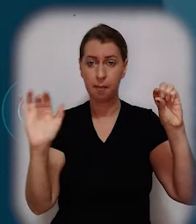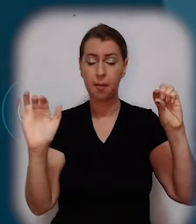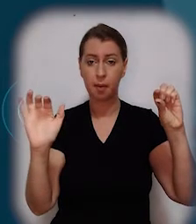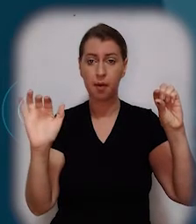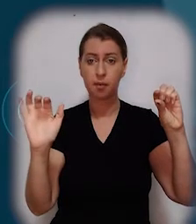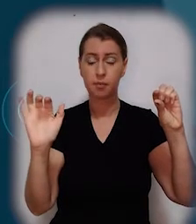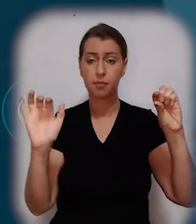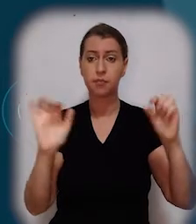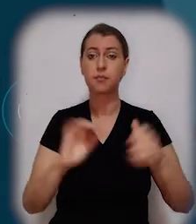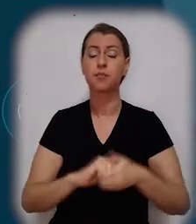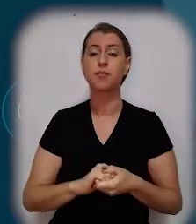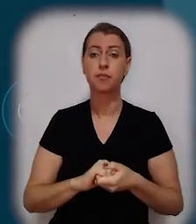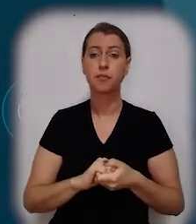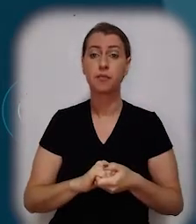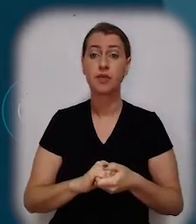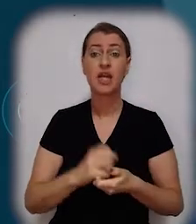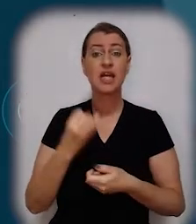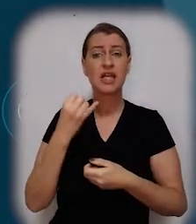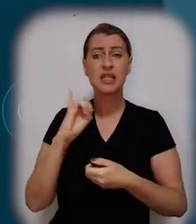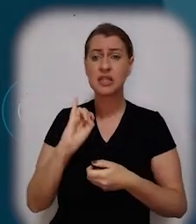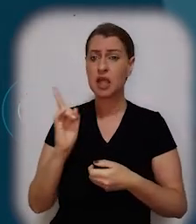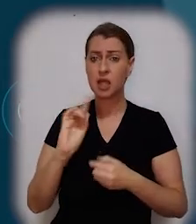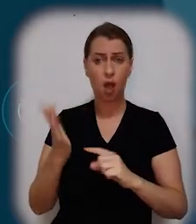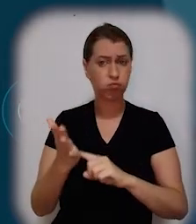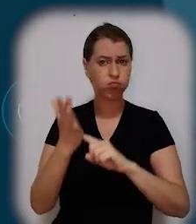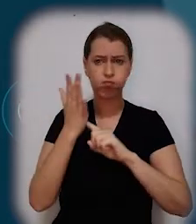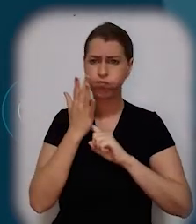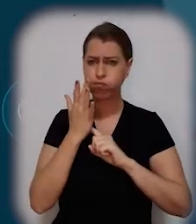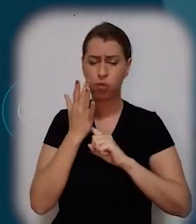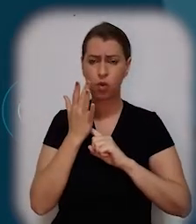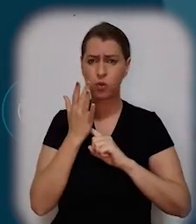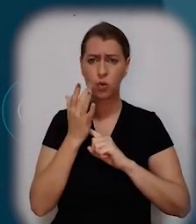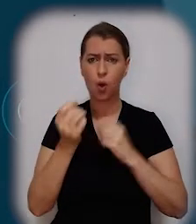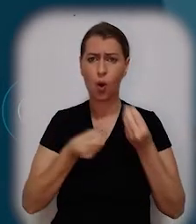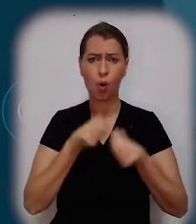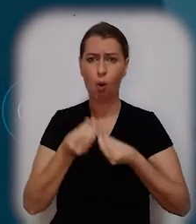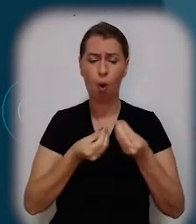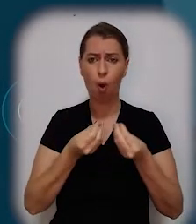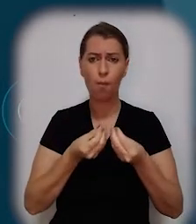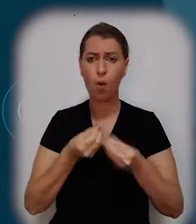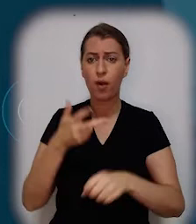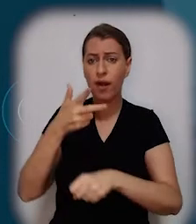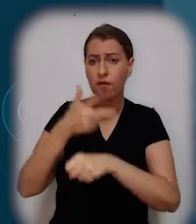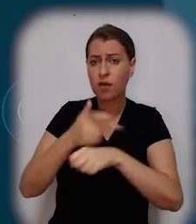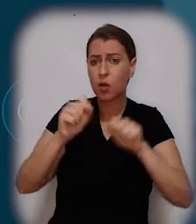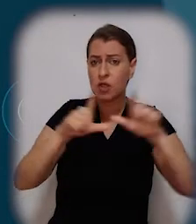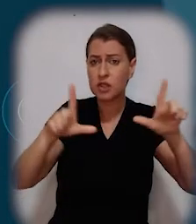tela, de grátis inicial. Caso não apareça o gravador de tela inicial,